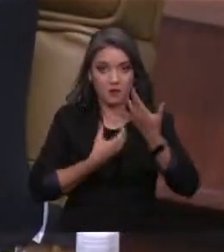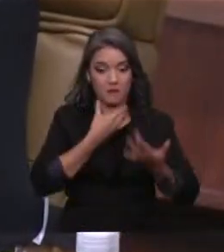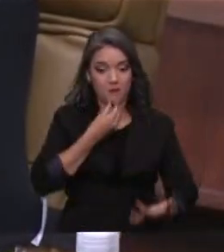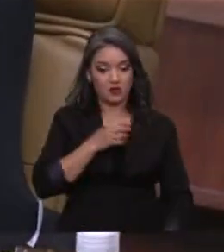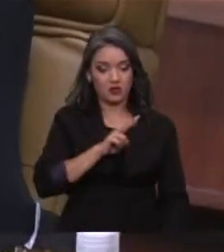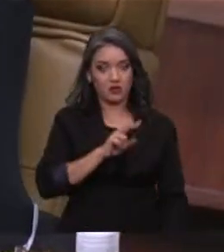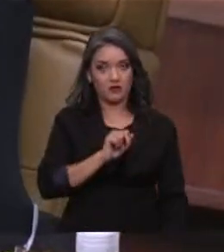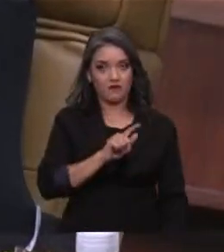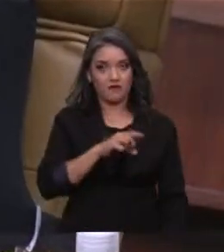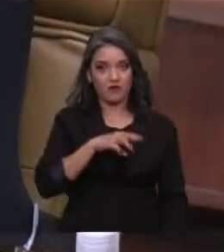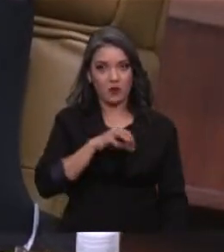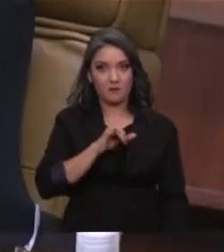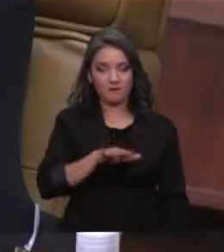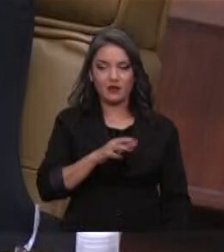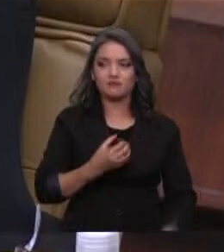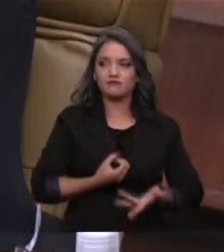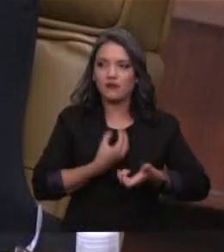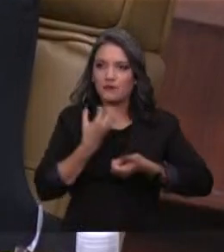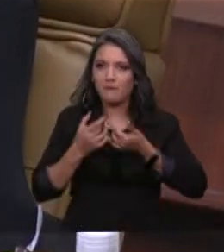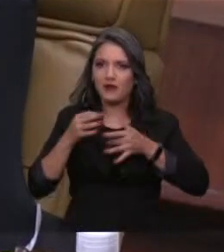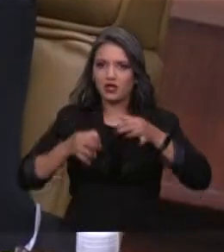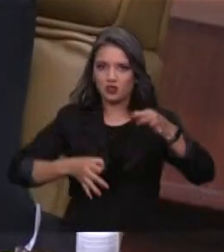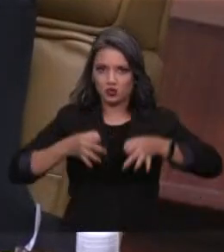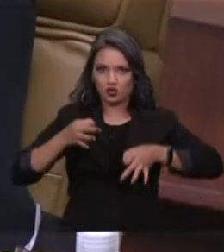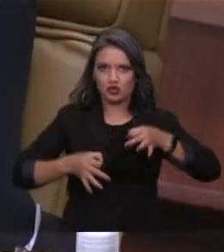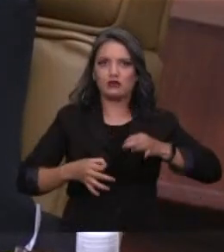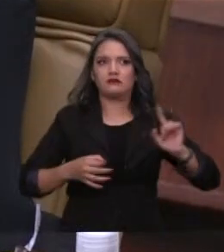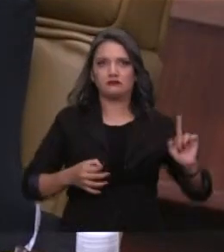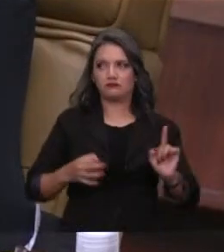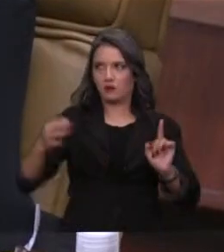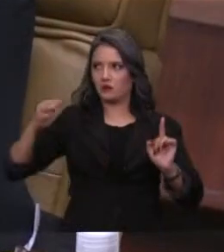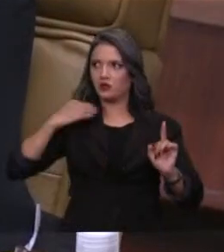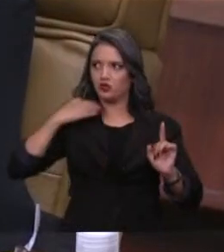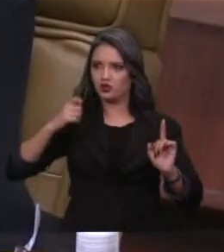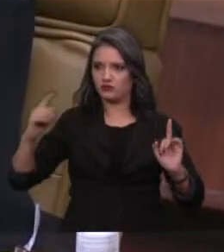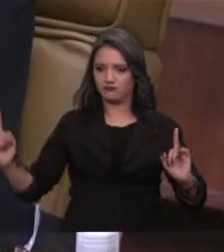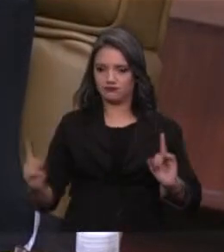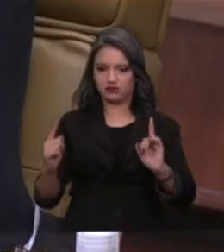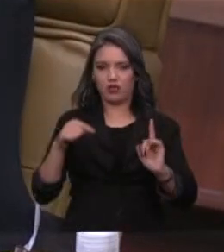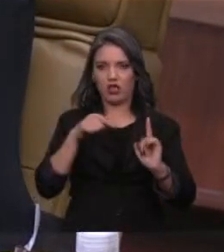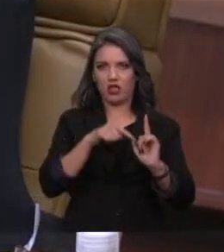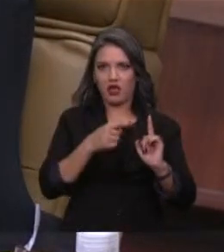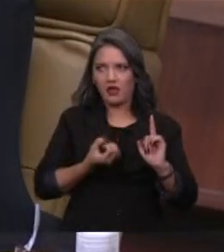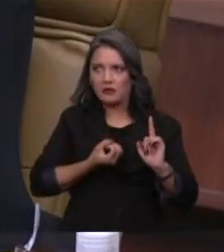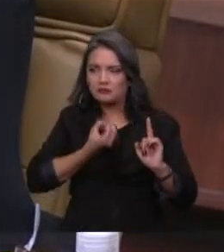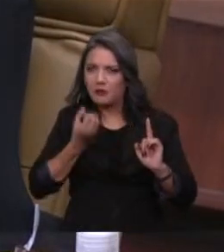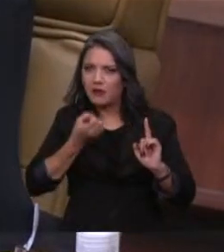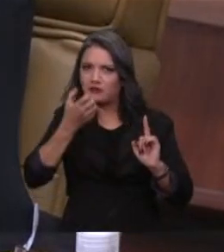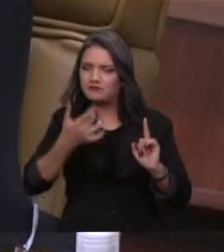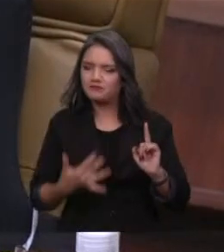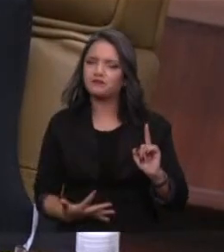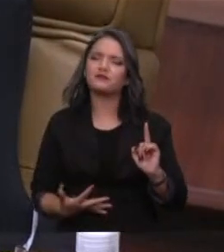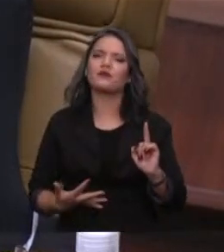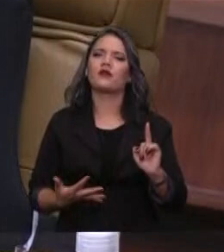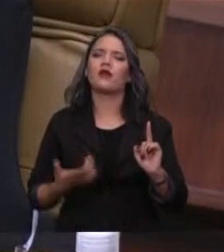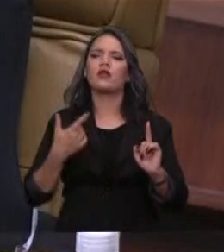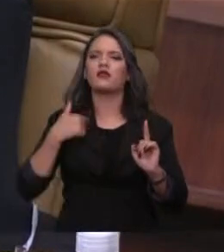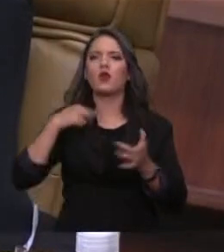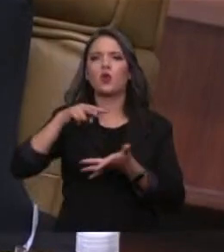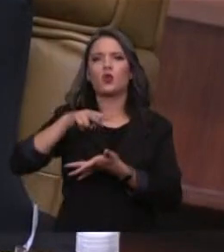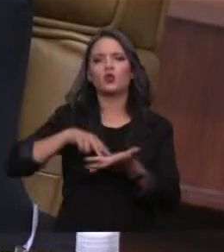Pinheiro, feito em juízo, e, à luz desse depoimento, eu vou citar aqui alguns